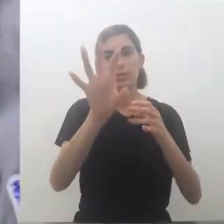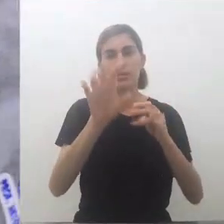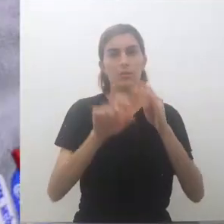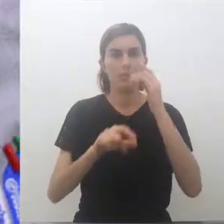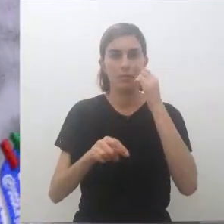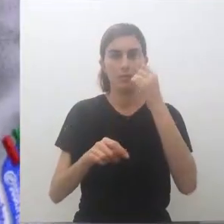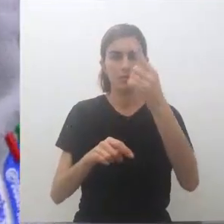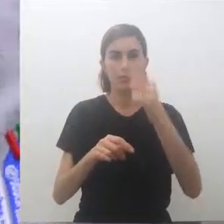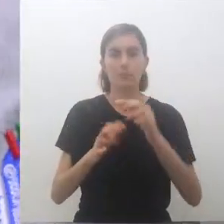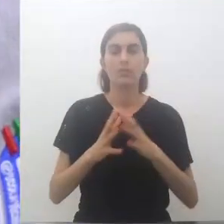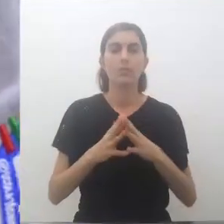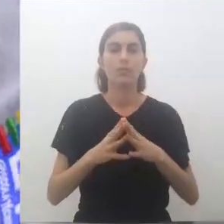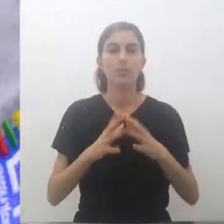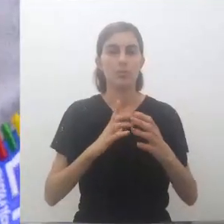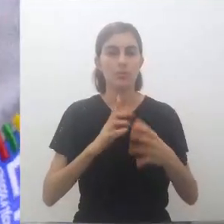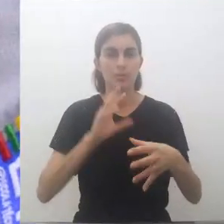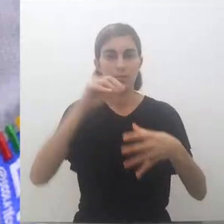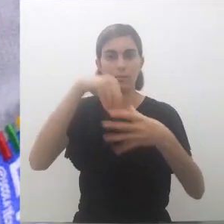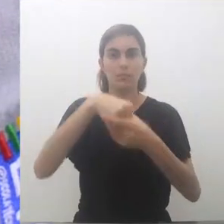objeto dentro